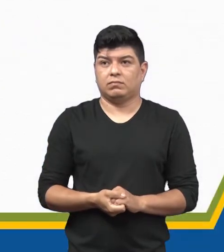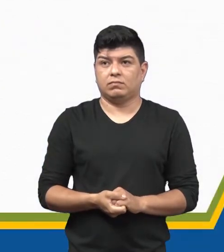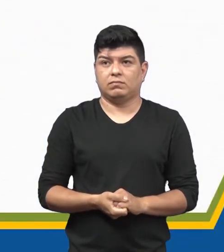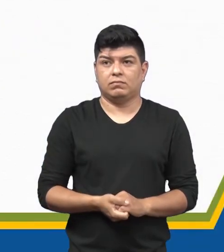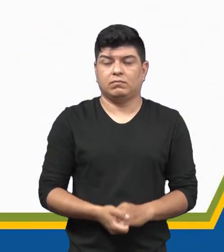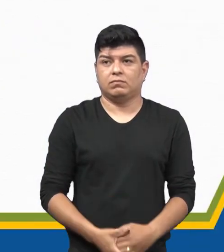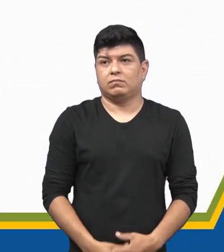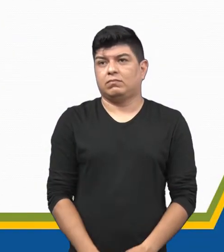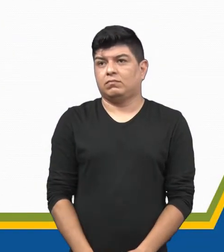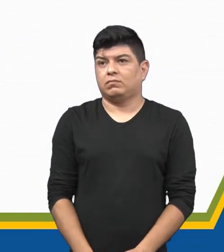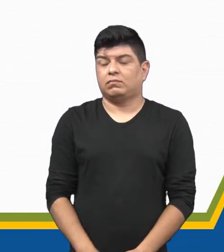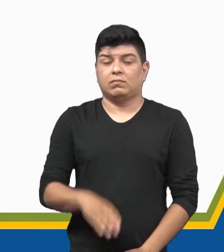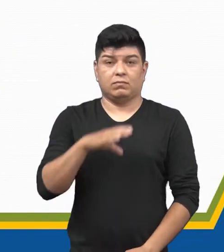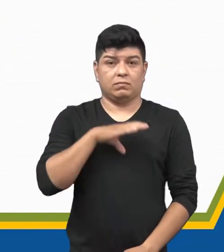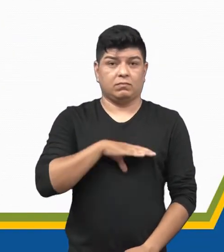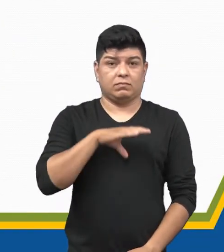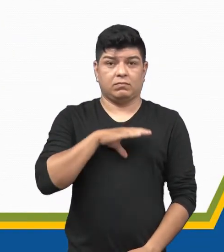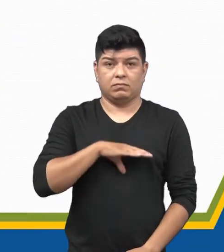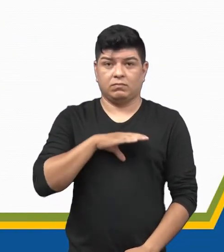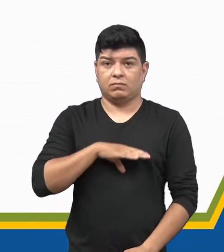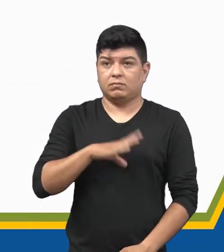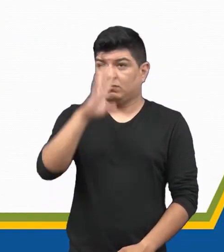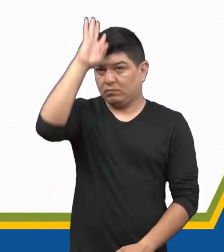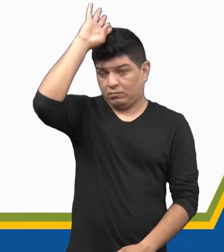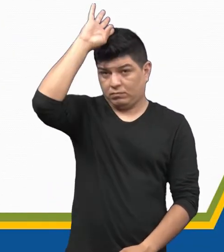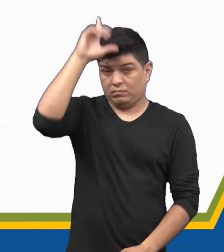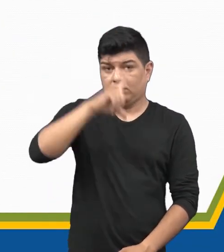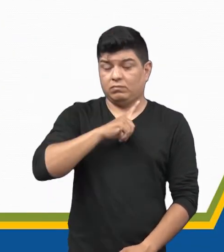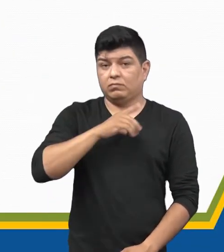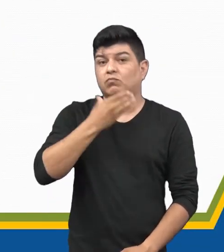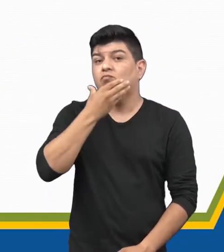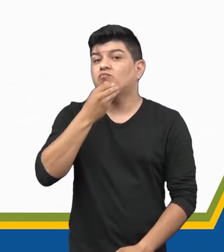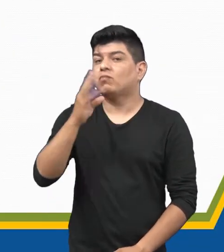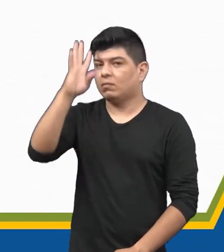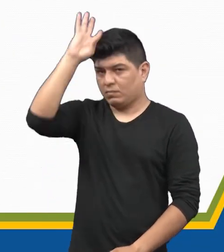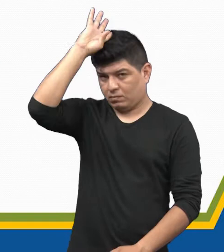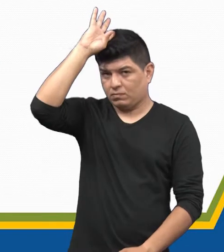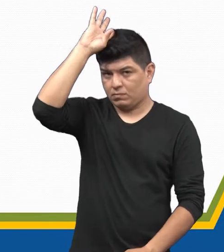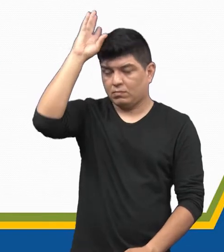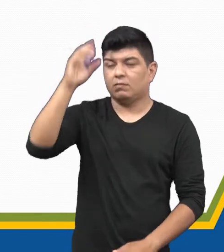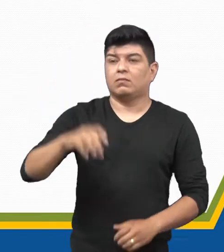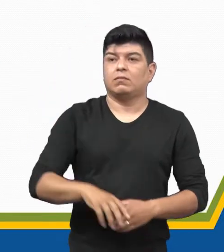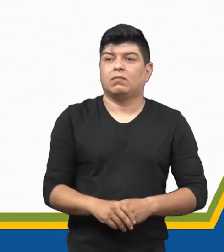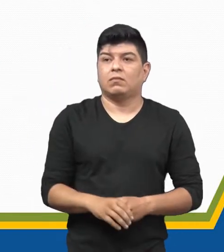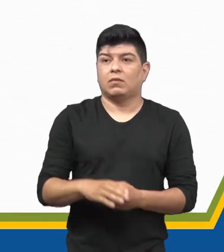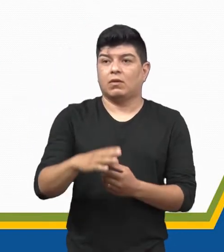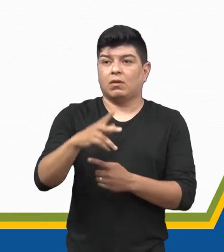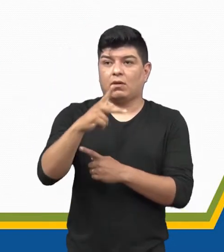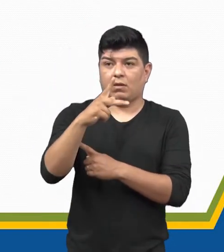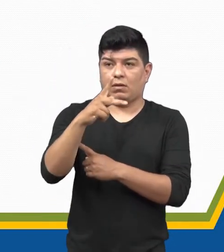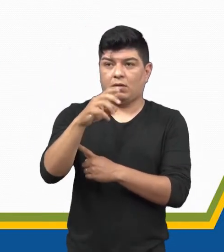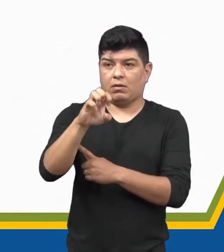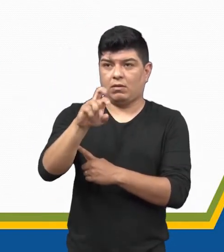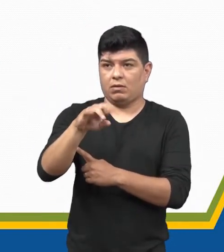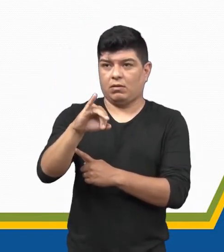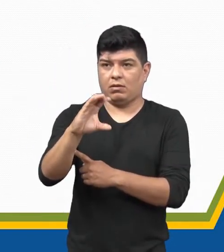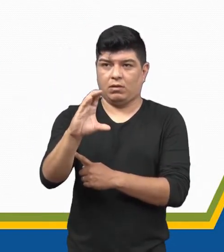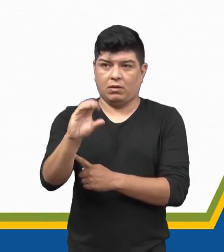A cidade de Esparta também tinha aí os espartanos, né? Os periecos, que eram